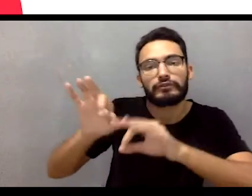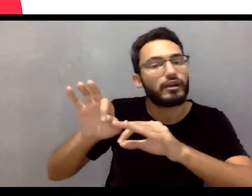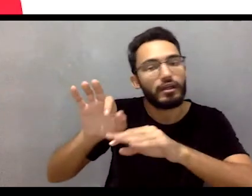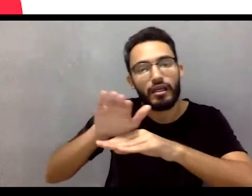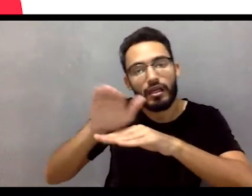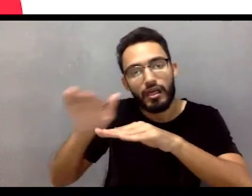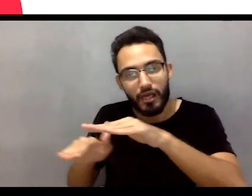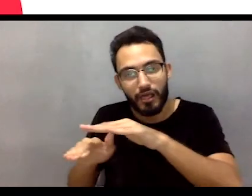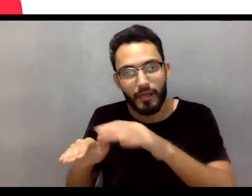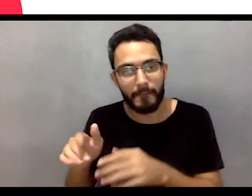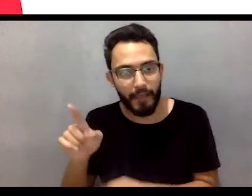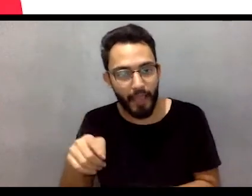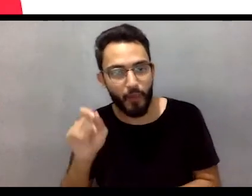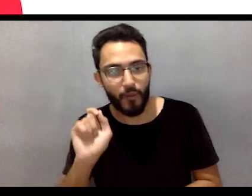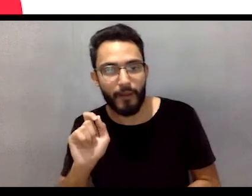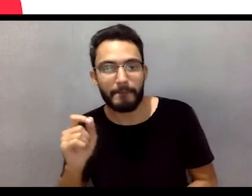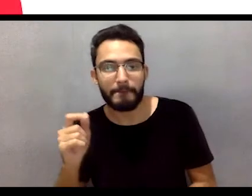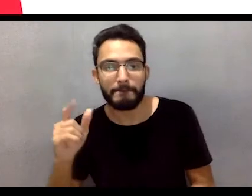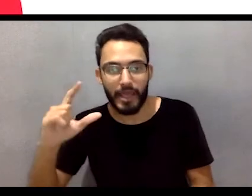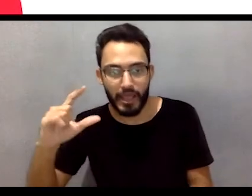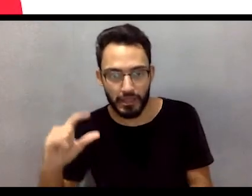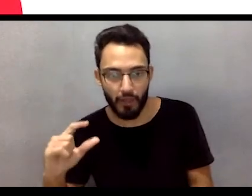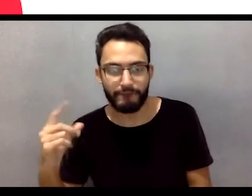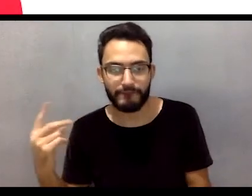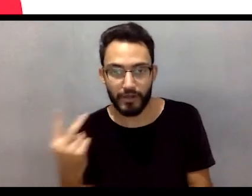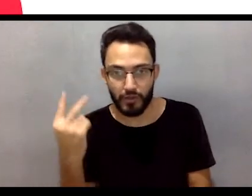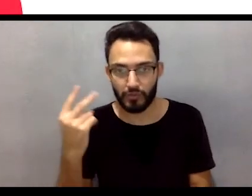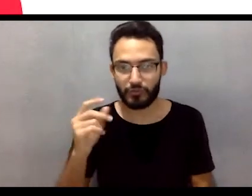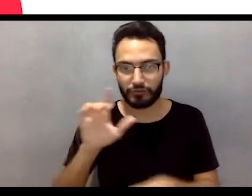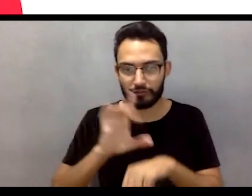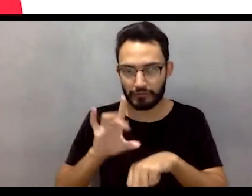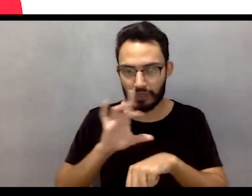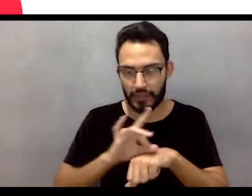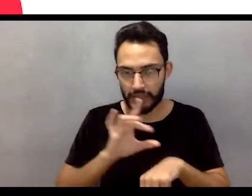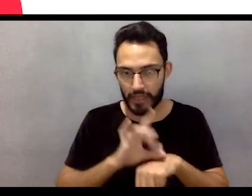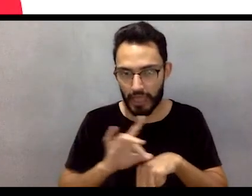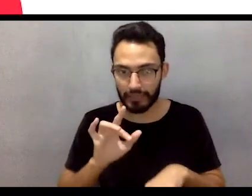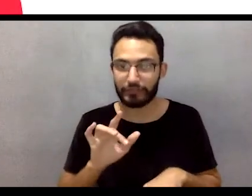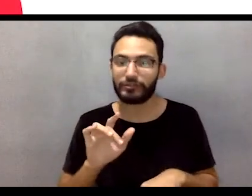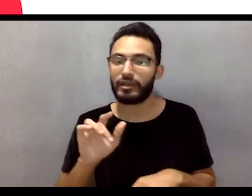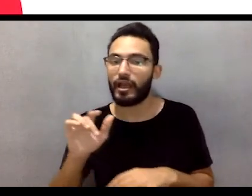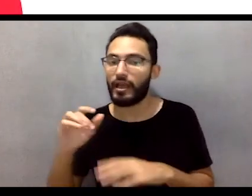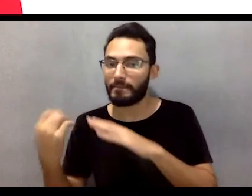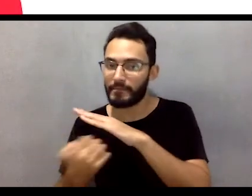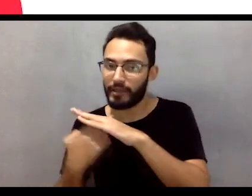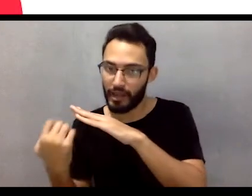que é o componente de valor. Então, nós temos a visão estratégica da empresa, aí nós temos